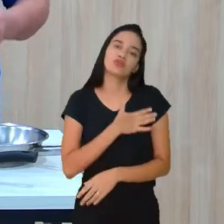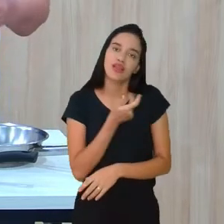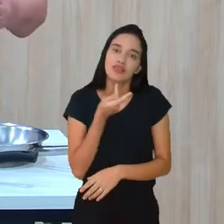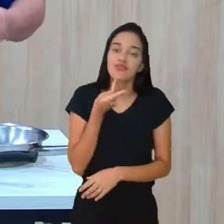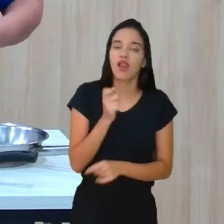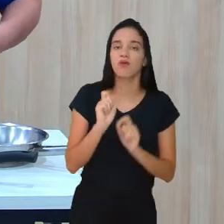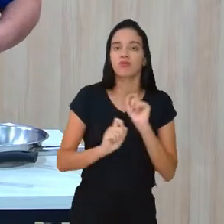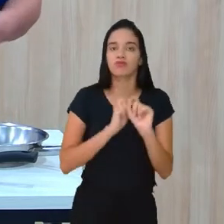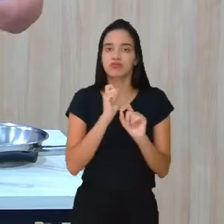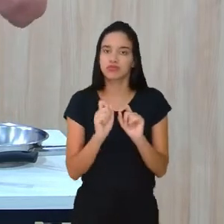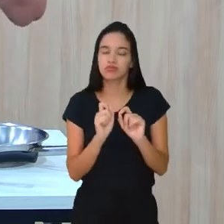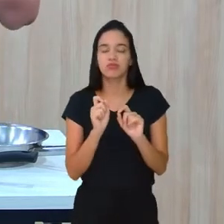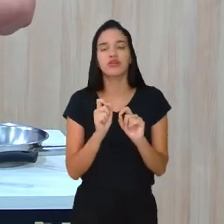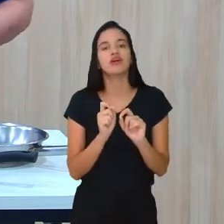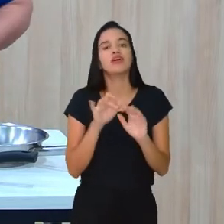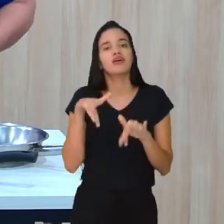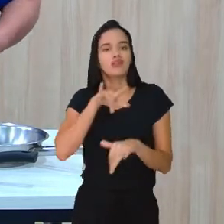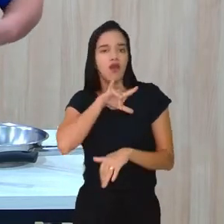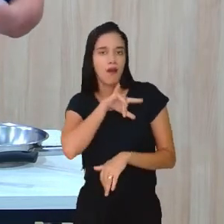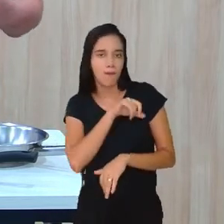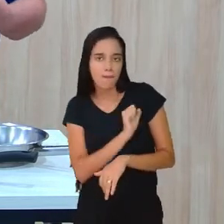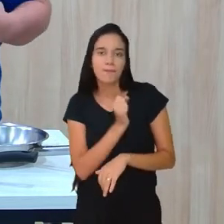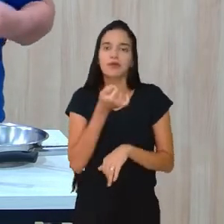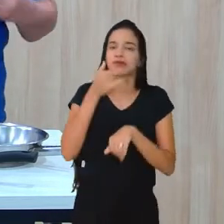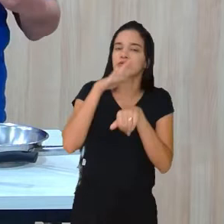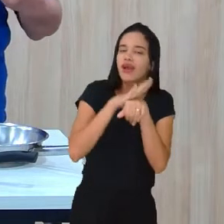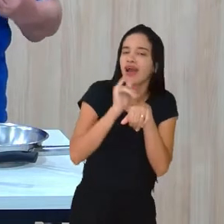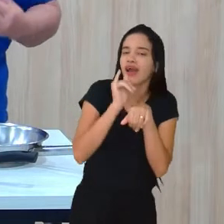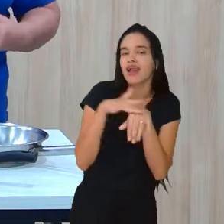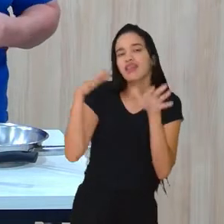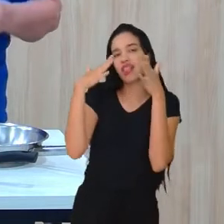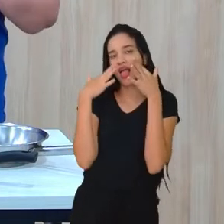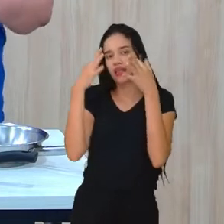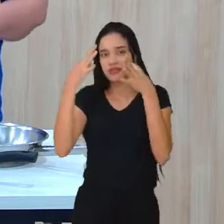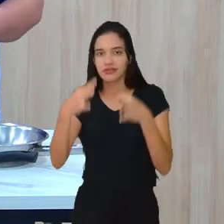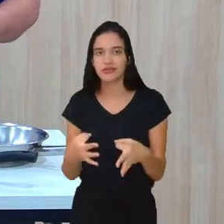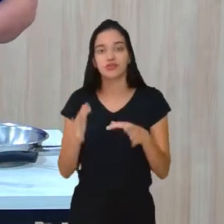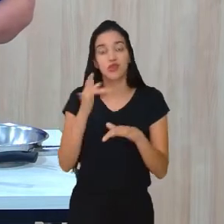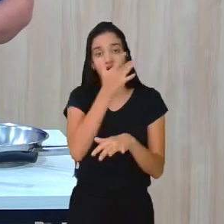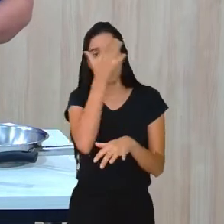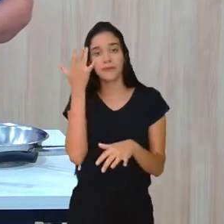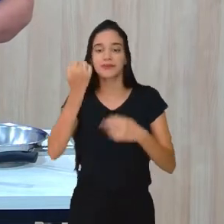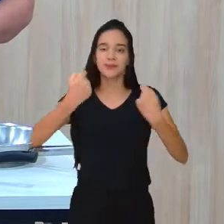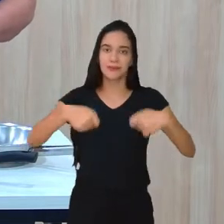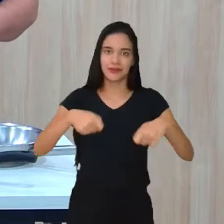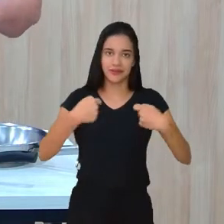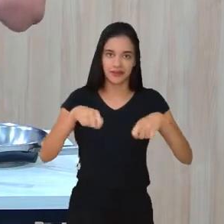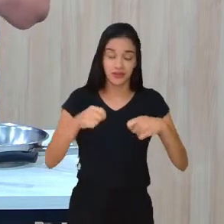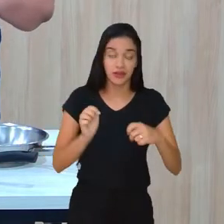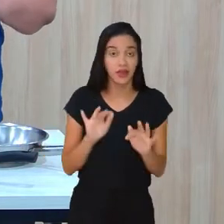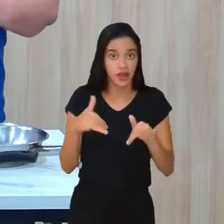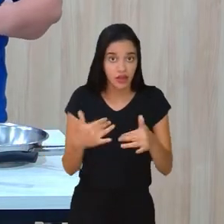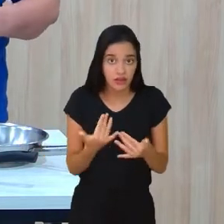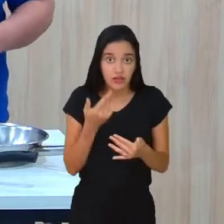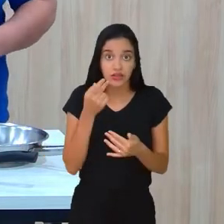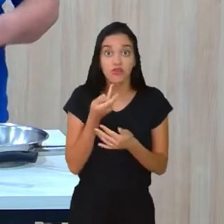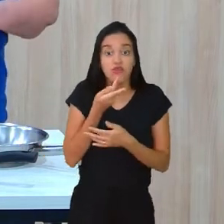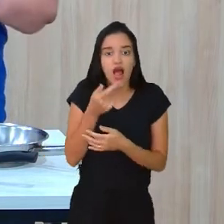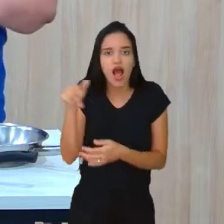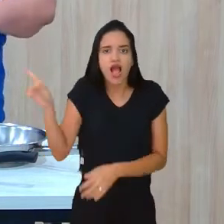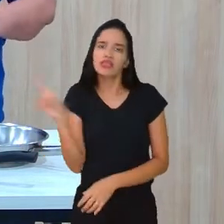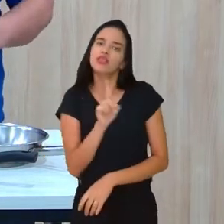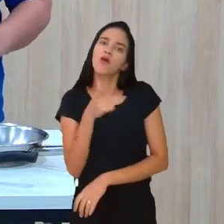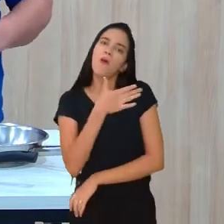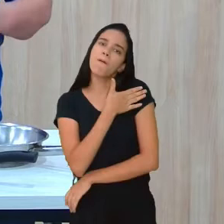falar a respeito aí do amor, do carinho, da atenção que essas pessoas precisam. Então vamos dizer não